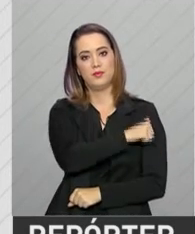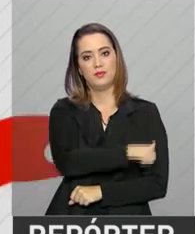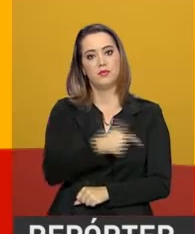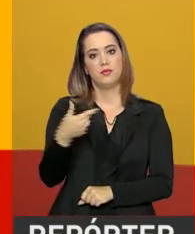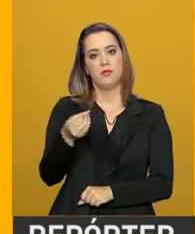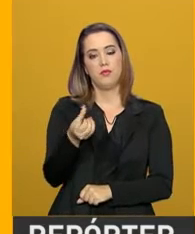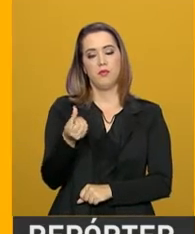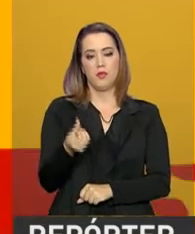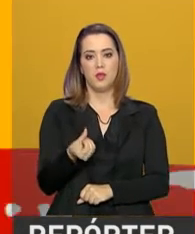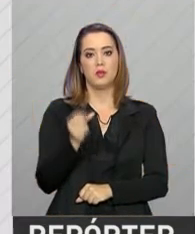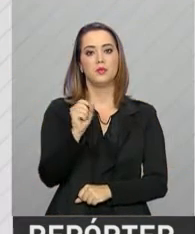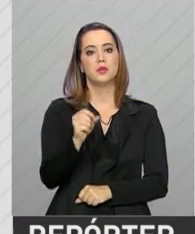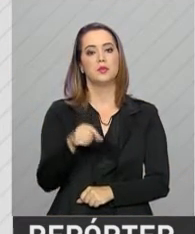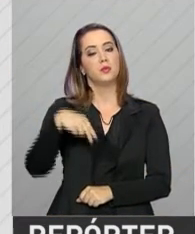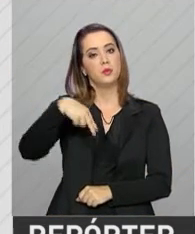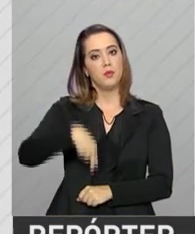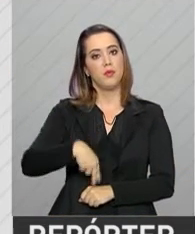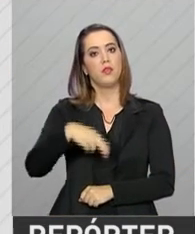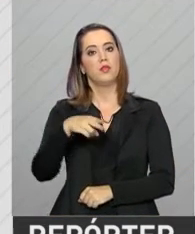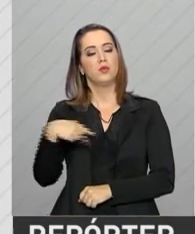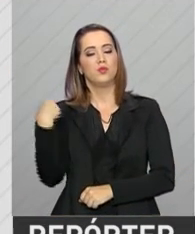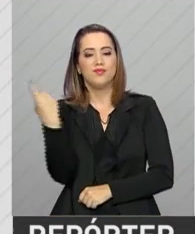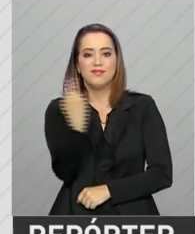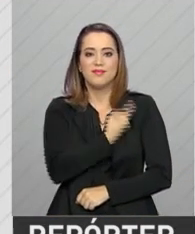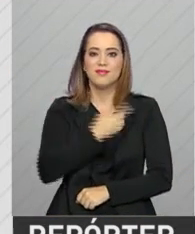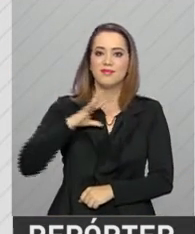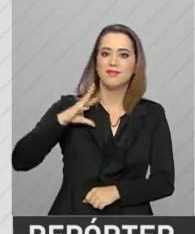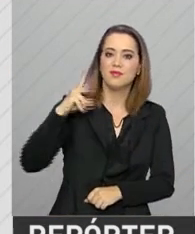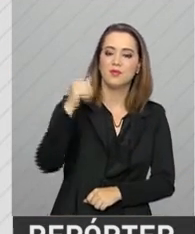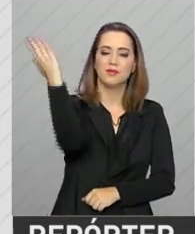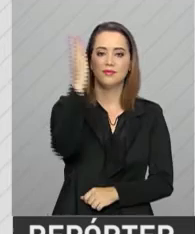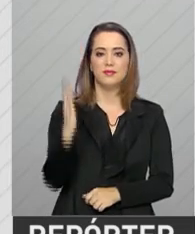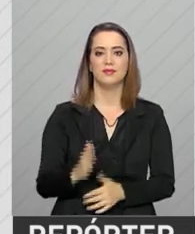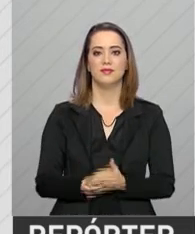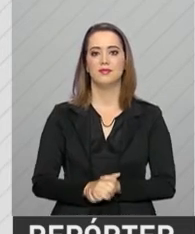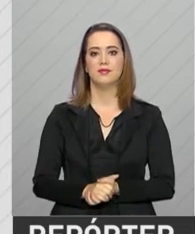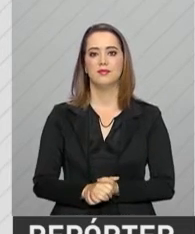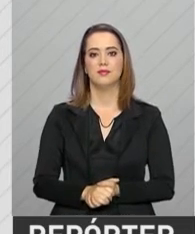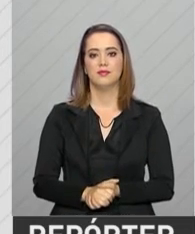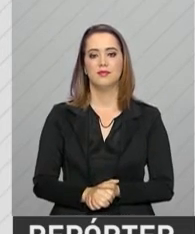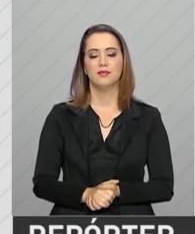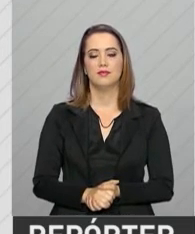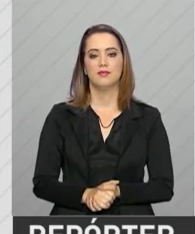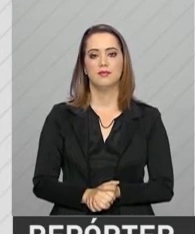2016. NBR, somos todos Brasil.